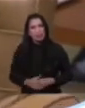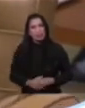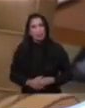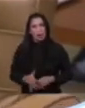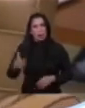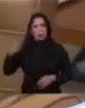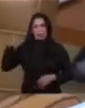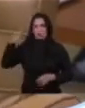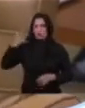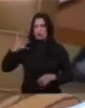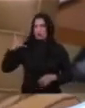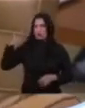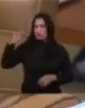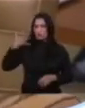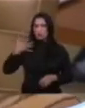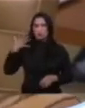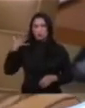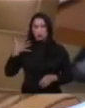com